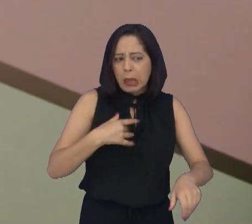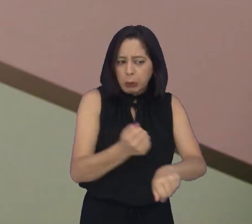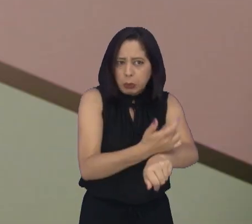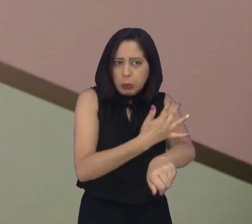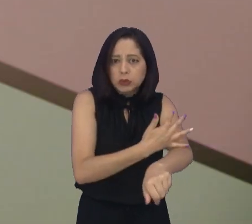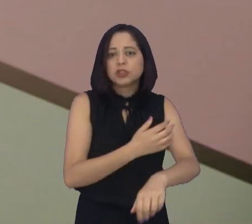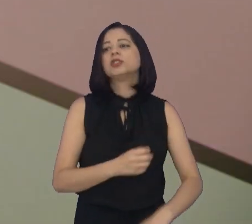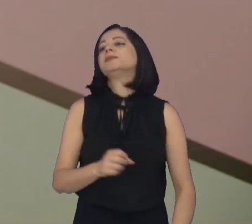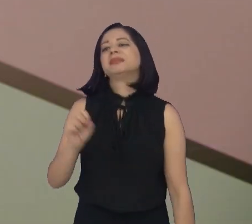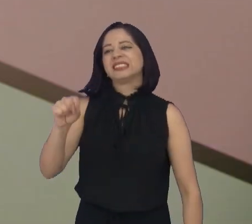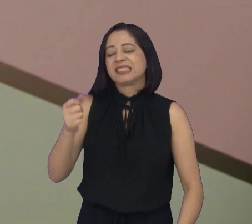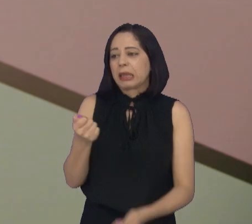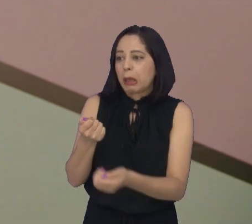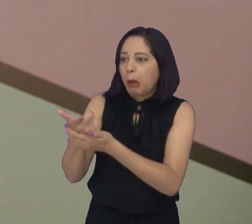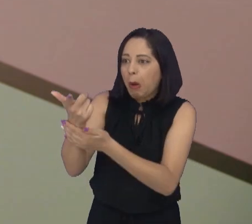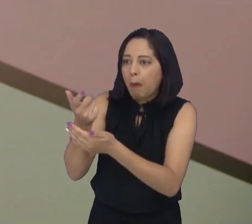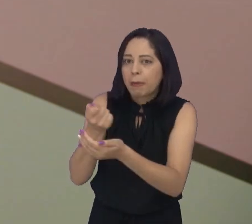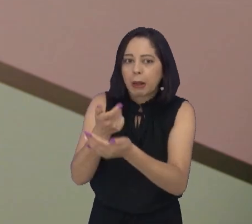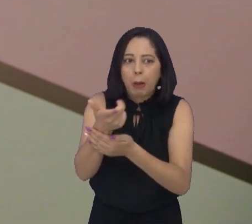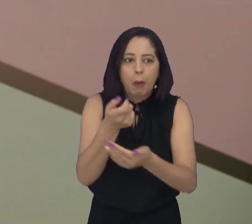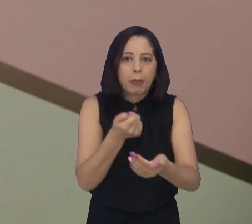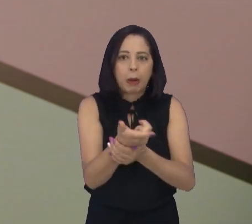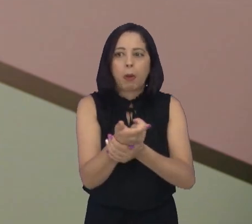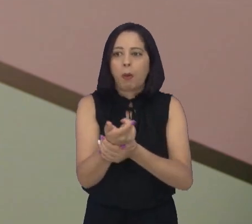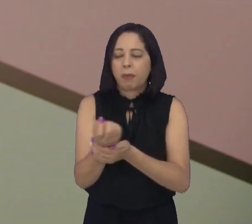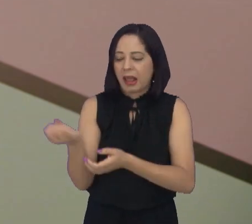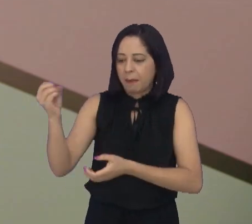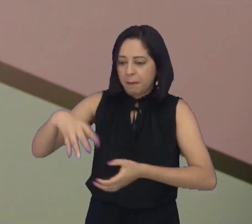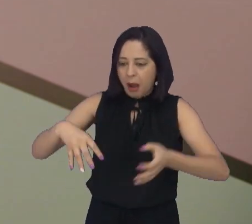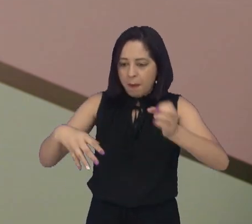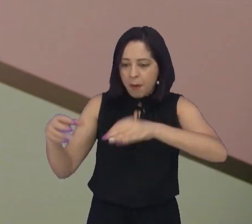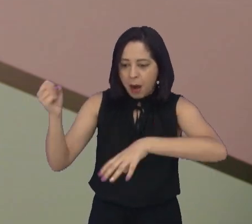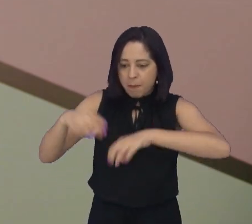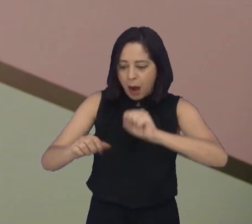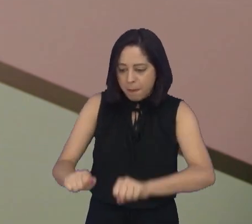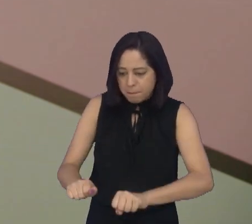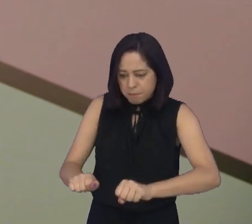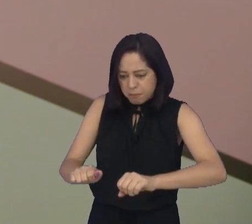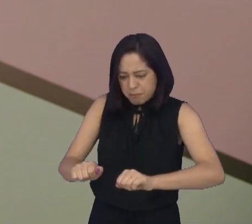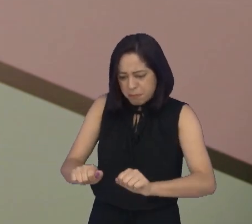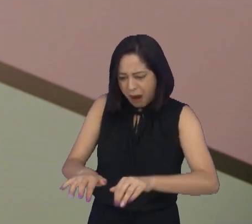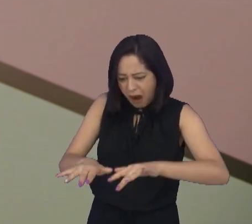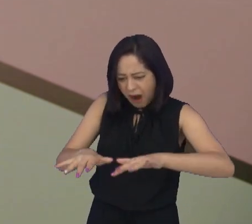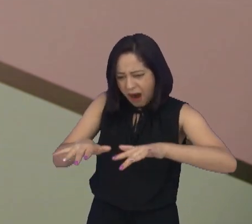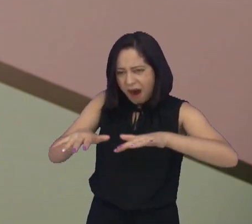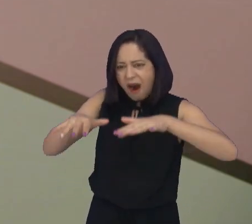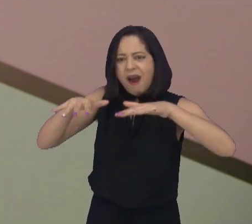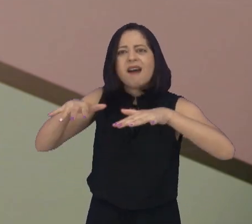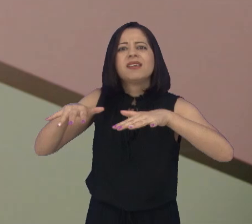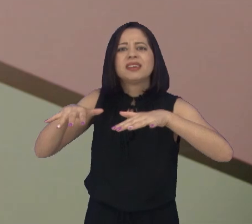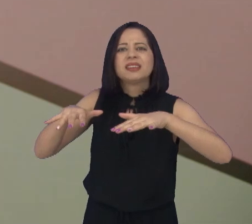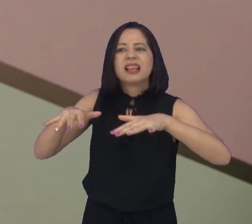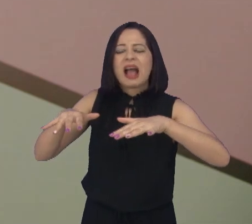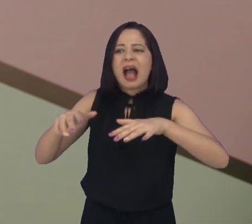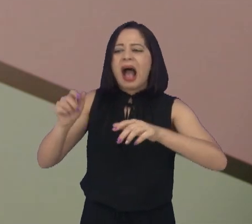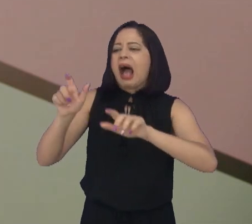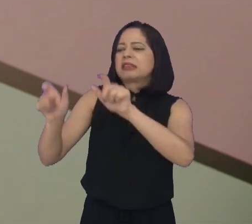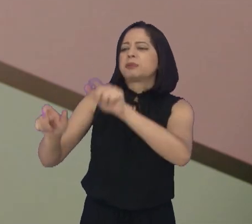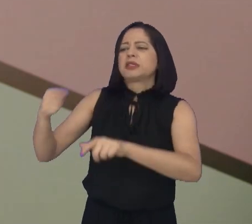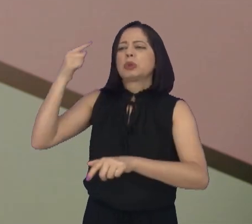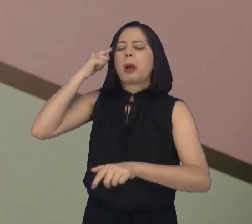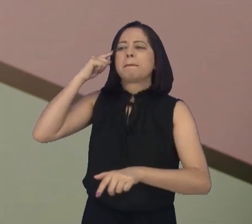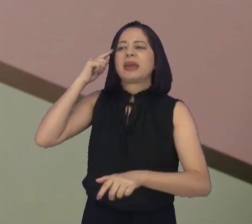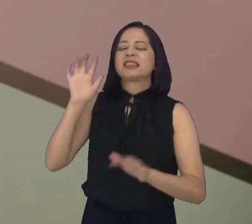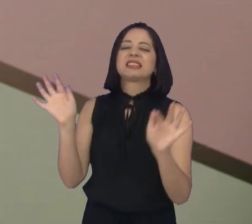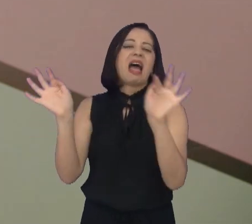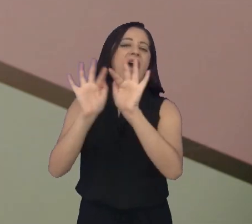Sim, comprar e acumular objetos, né, pode trazer uma falsa sensação de felicidade, de segurança,